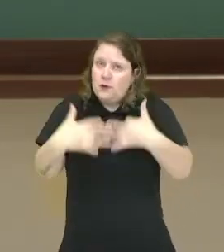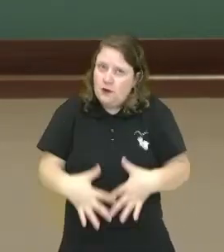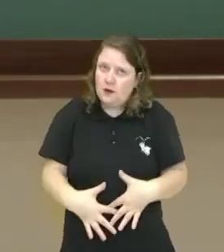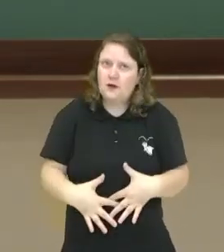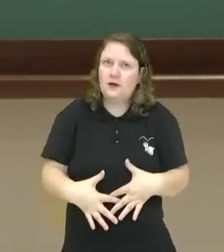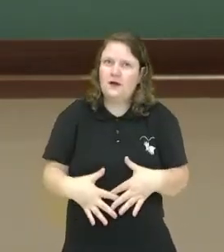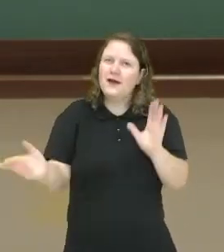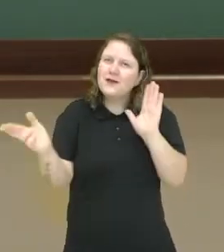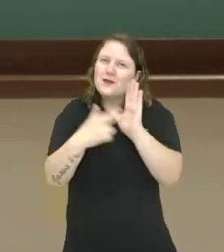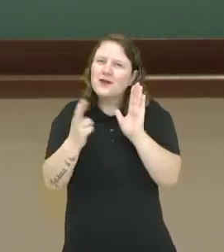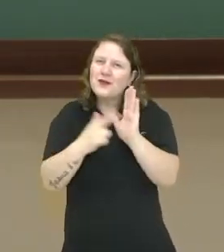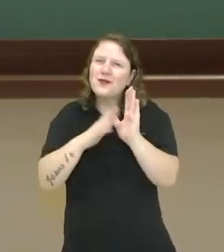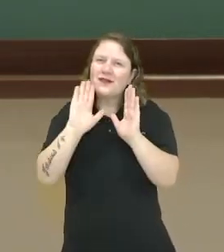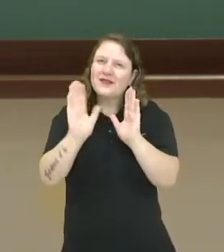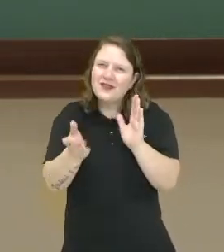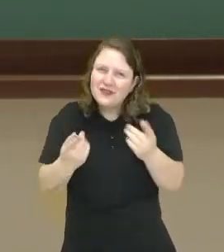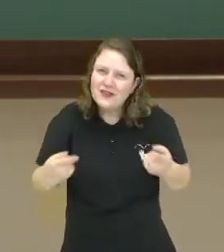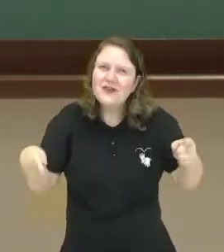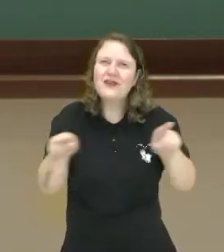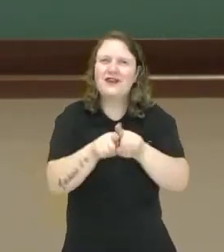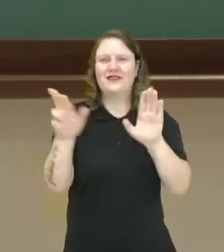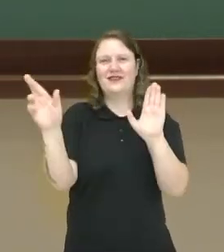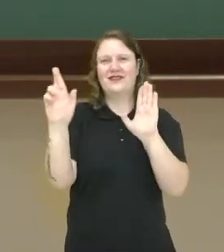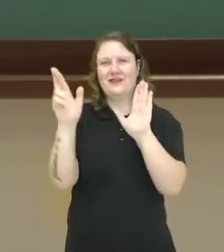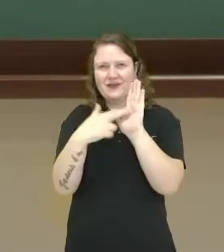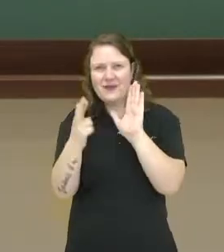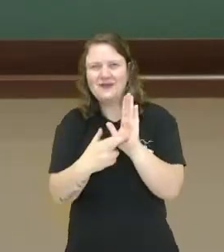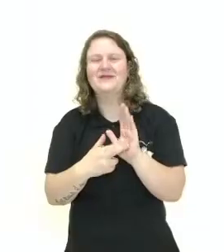aula, vão responder e nós voltamos em seguida com a correção.